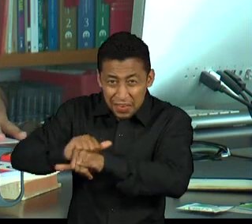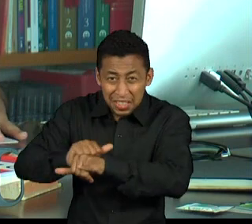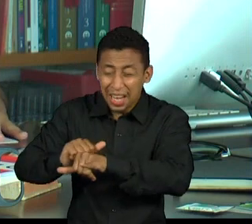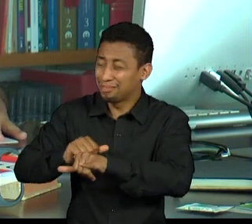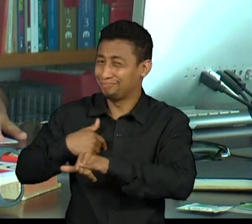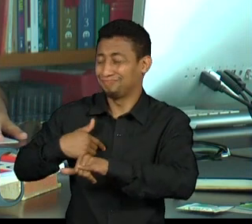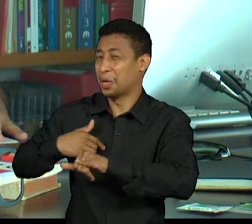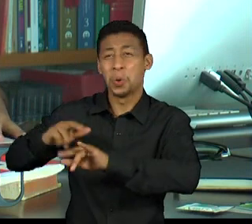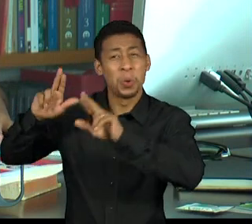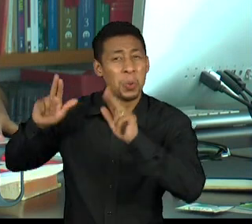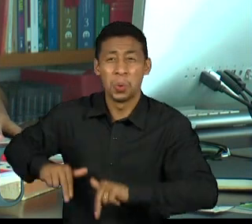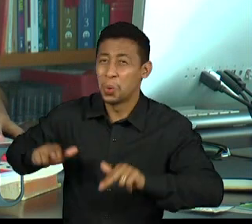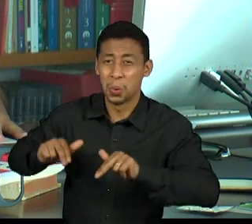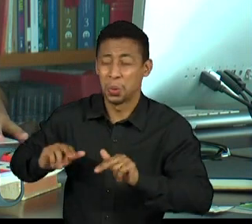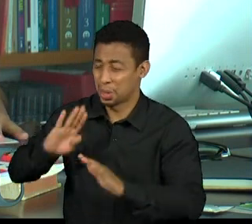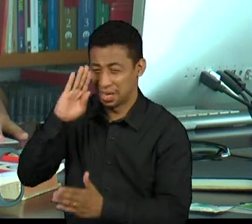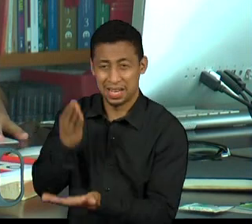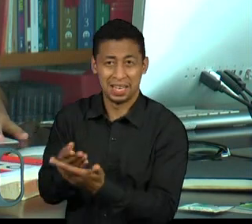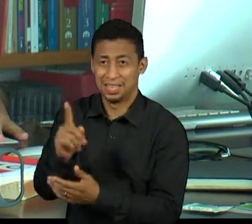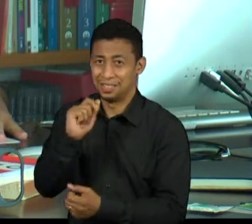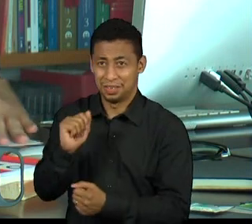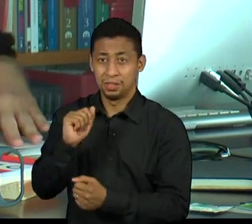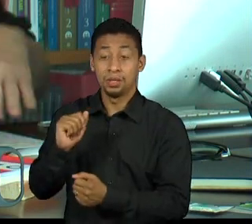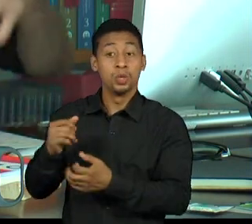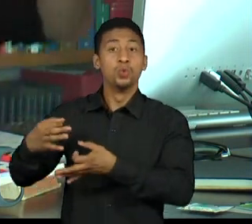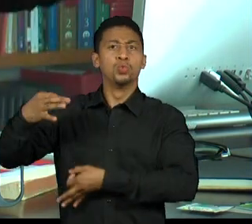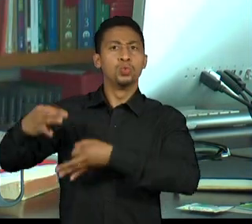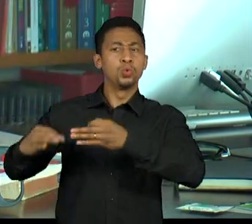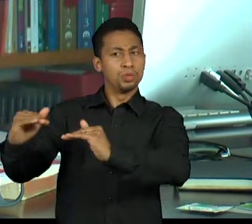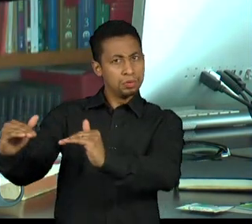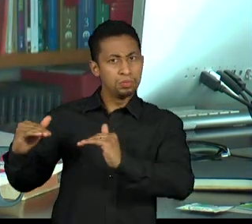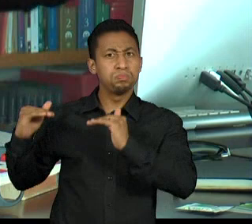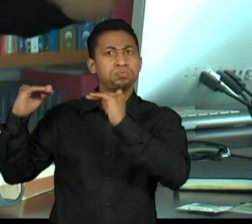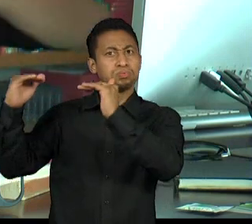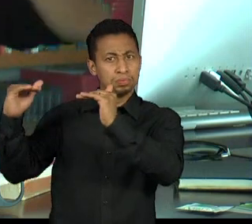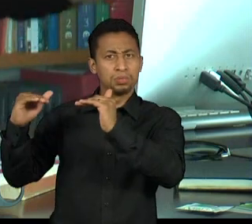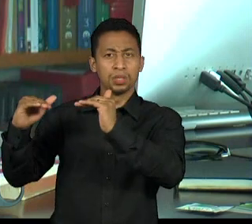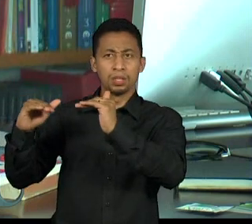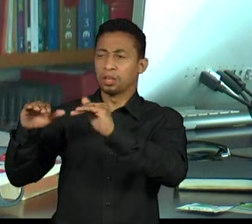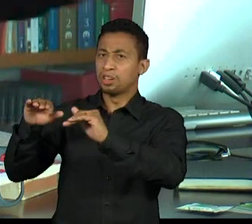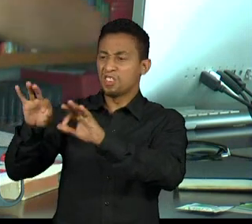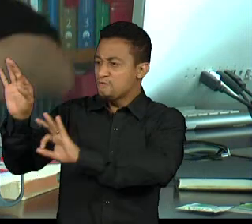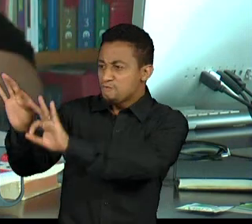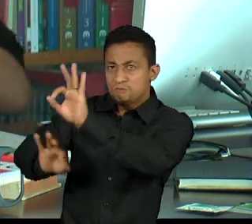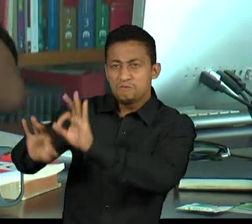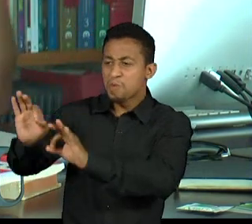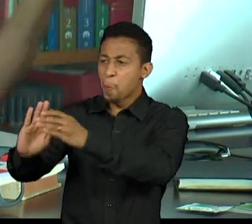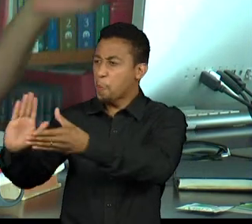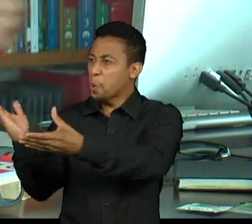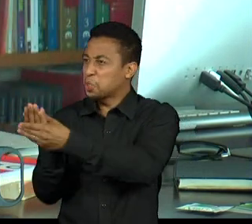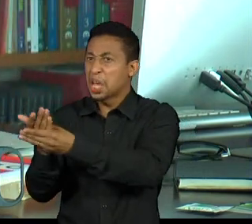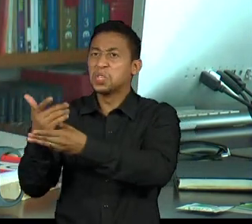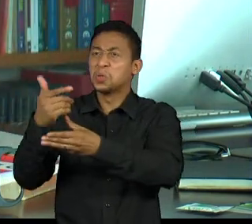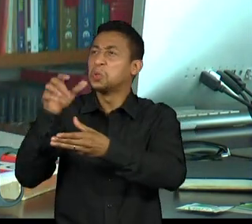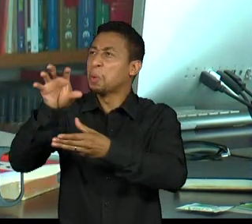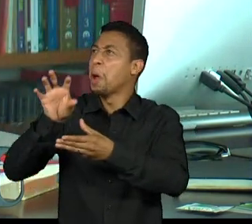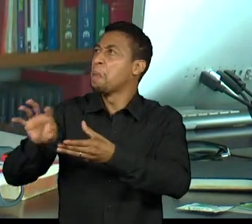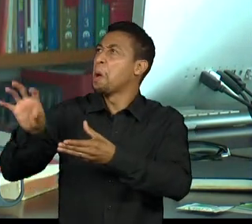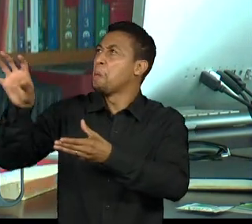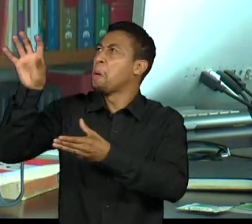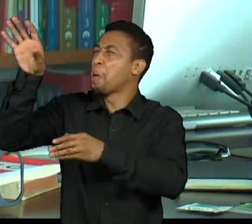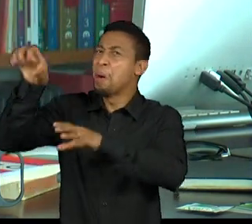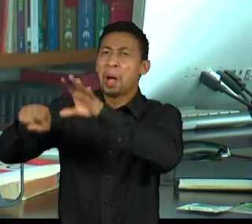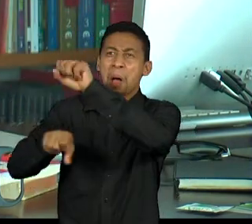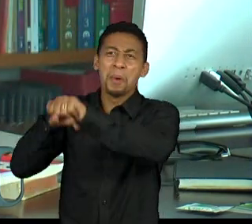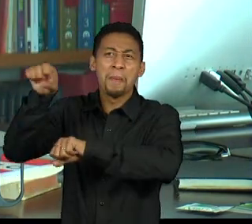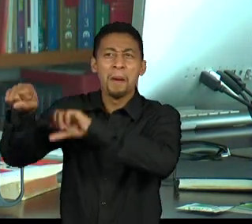engoli, aceitei que um juiz de primeira instância pudesse trazer processos de Guarujá, de onde fosse, e